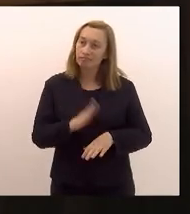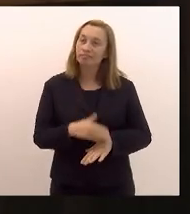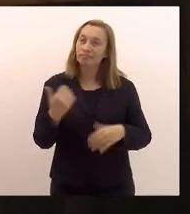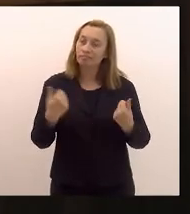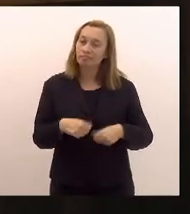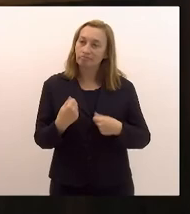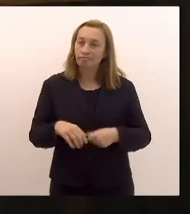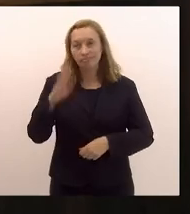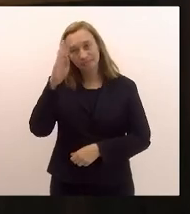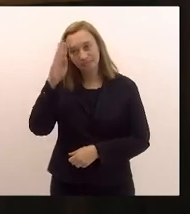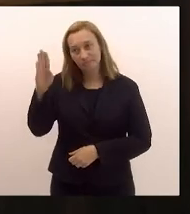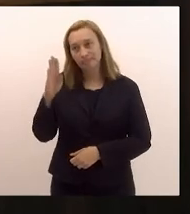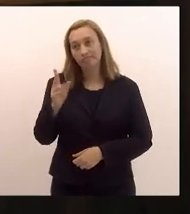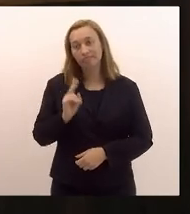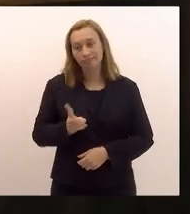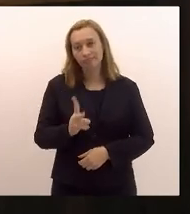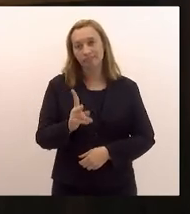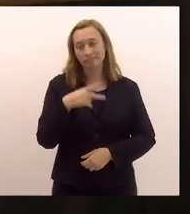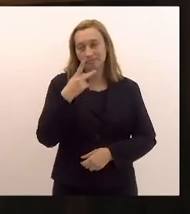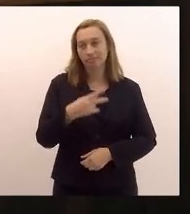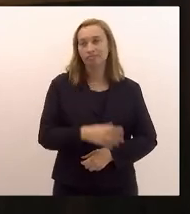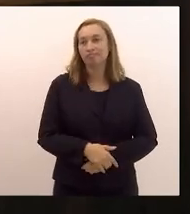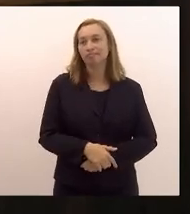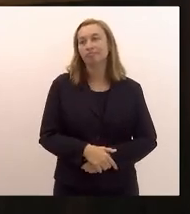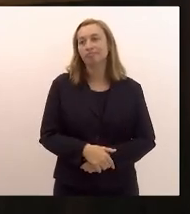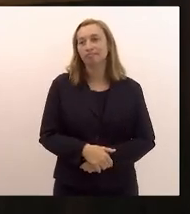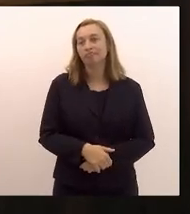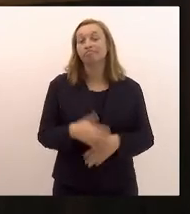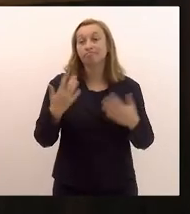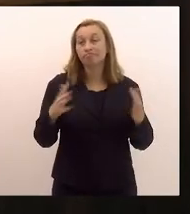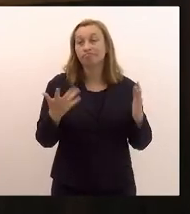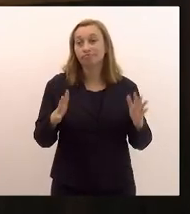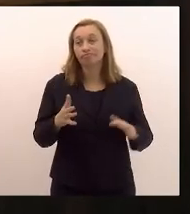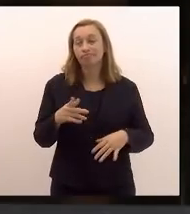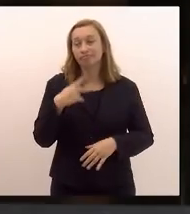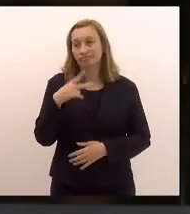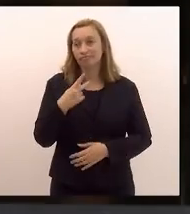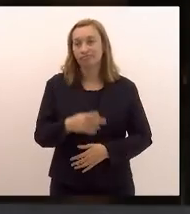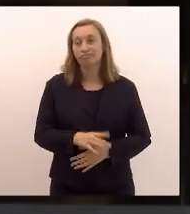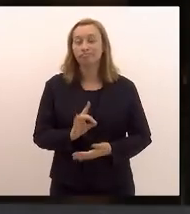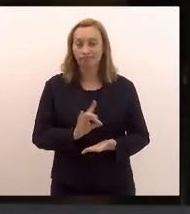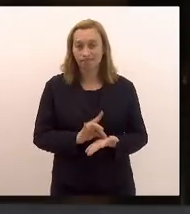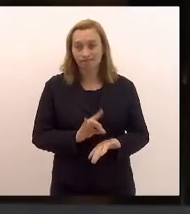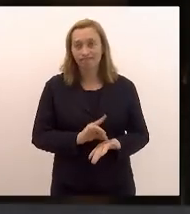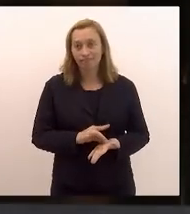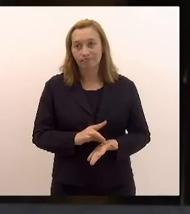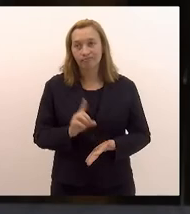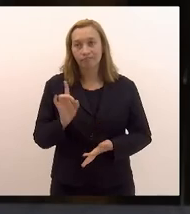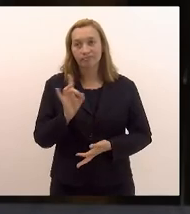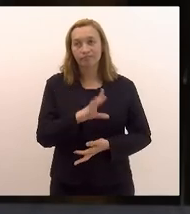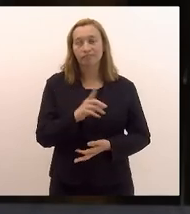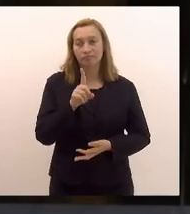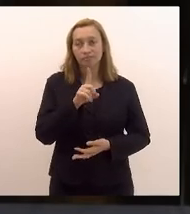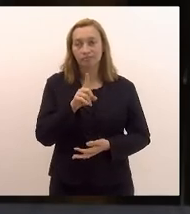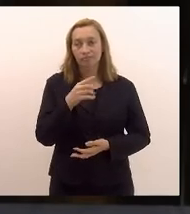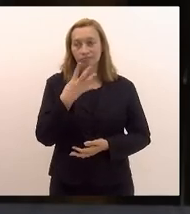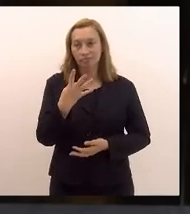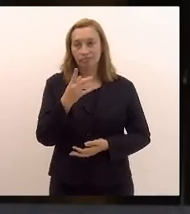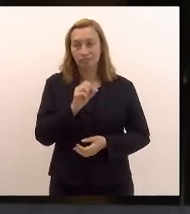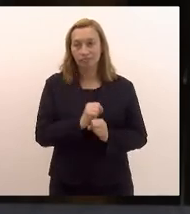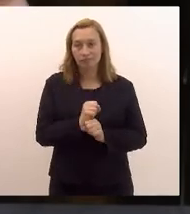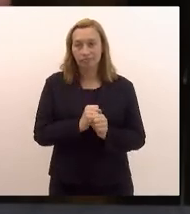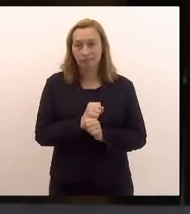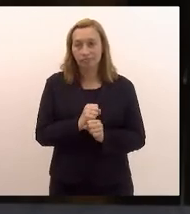que é fundamental que se diga toda hora isso saiu daqui dizer é verdade Nesses últimos quatro anos